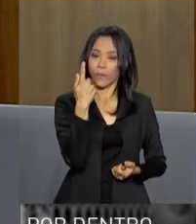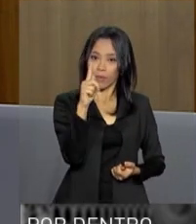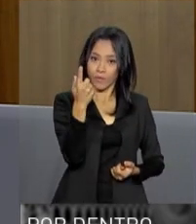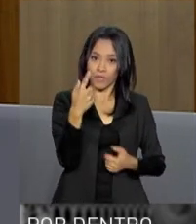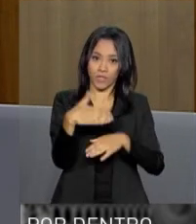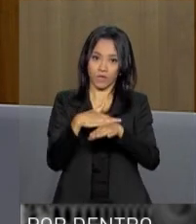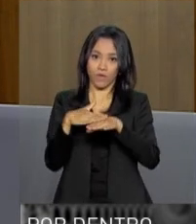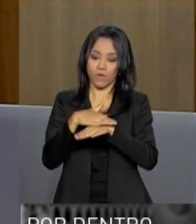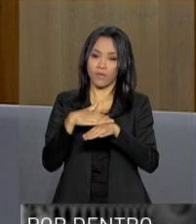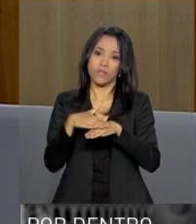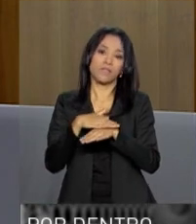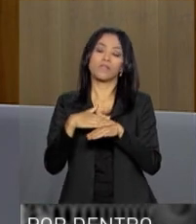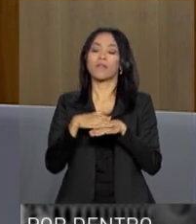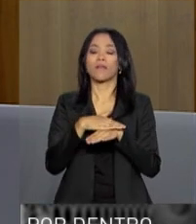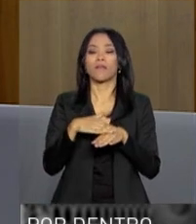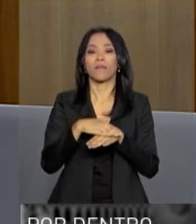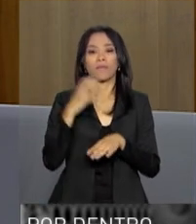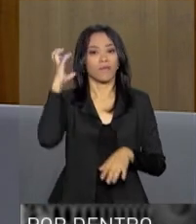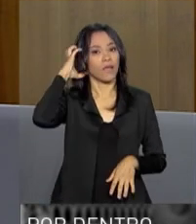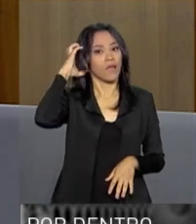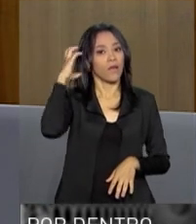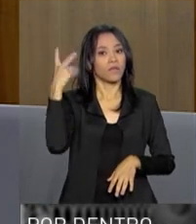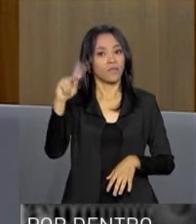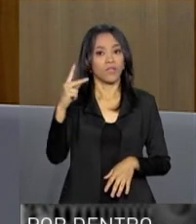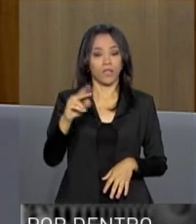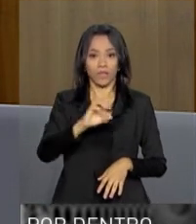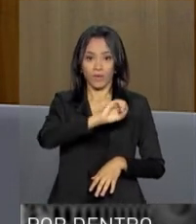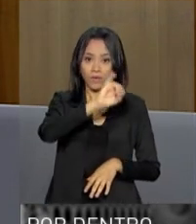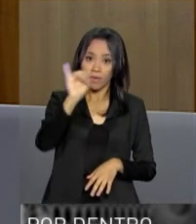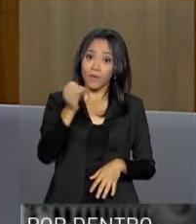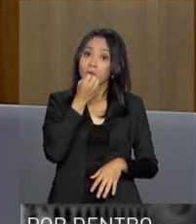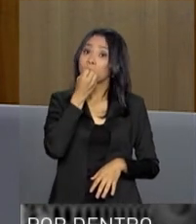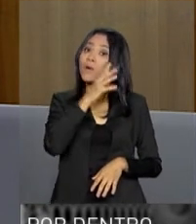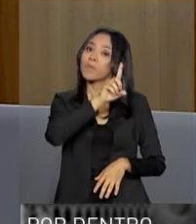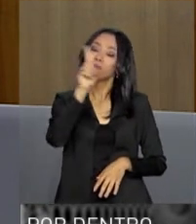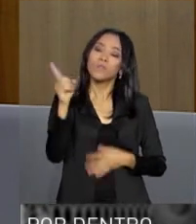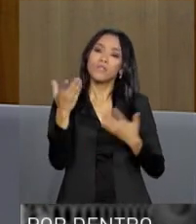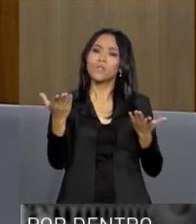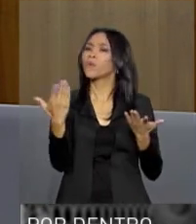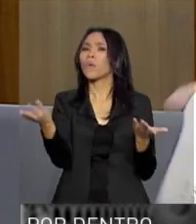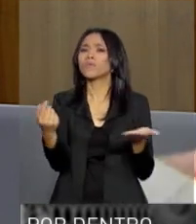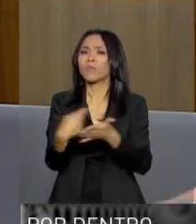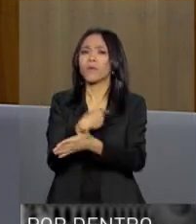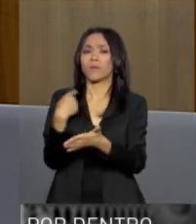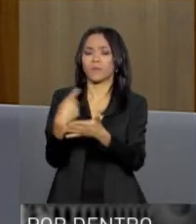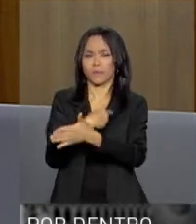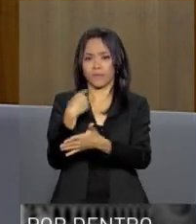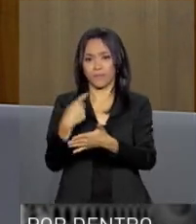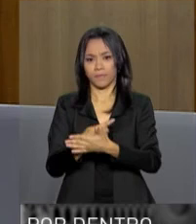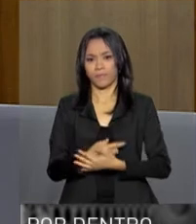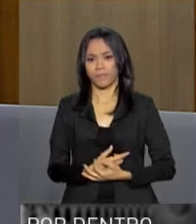salomão da rádio 730 a m olá rubens muito bom dia pra você com essa pergunta